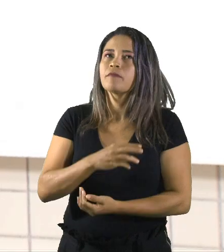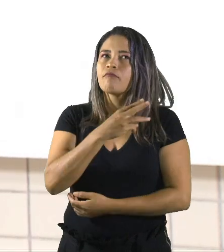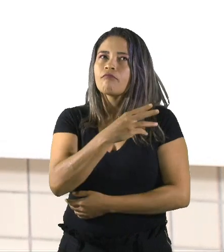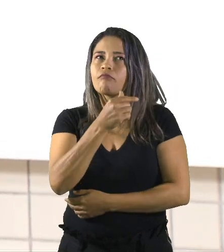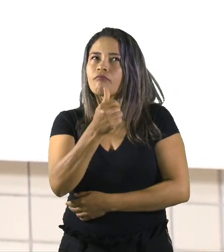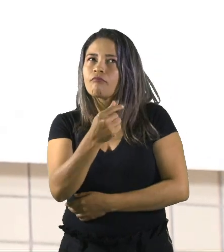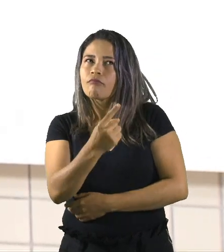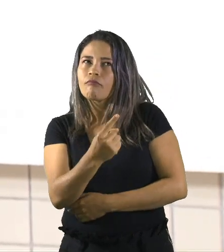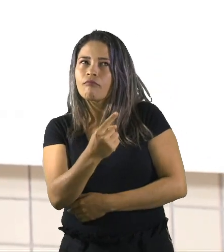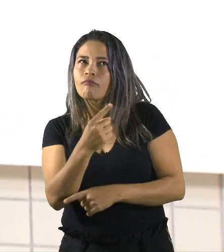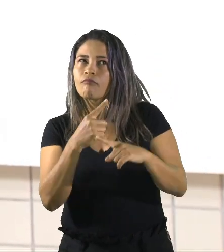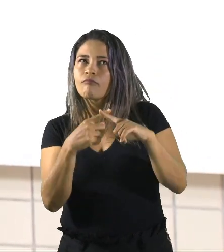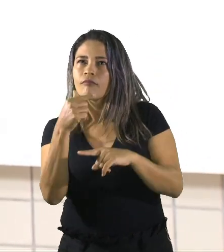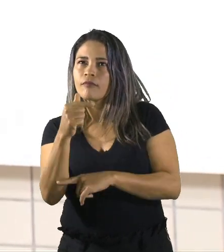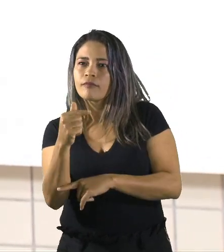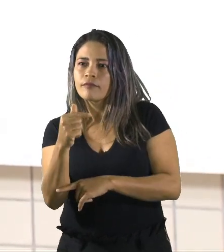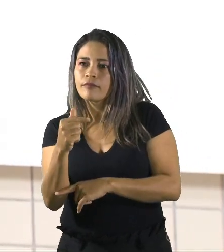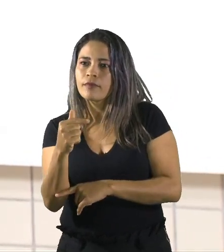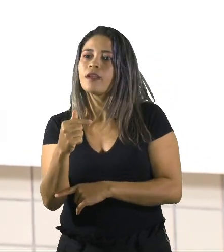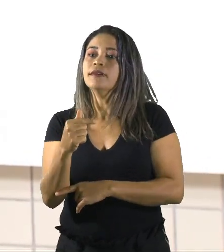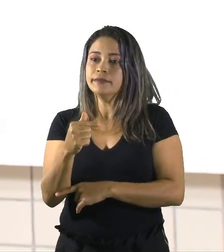mais 7 são